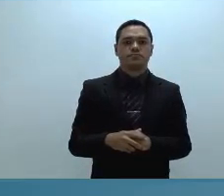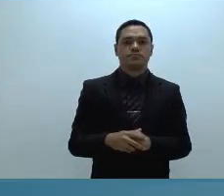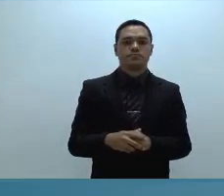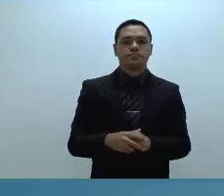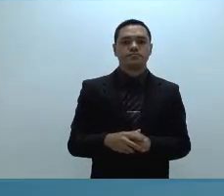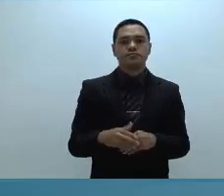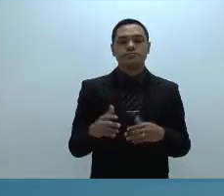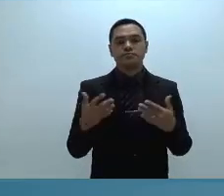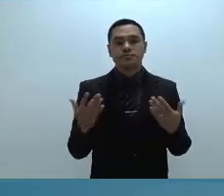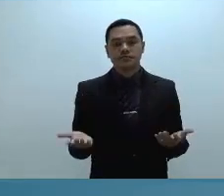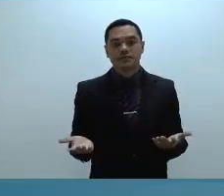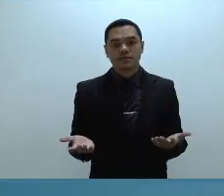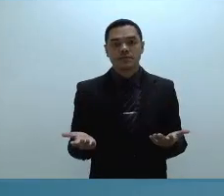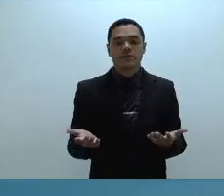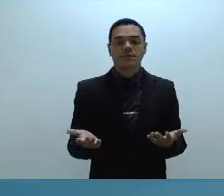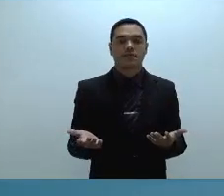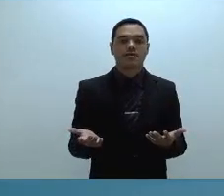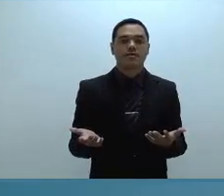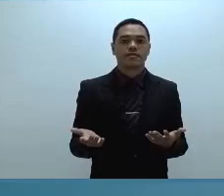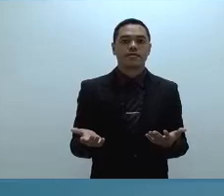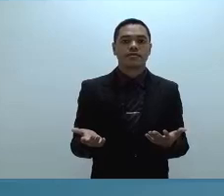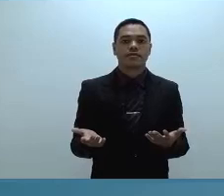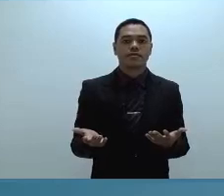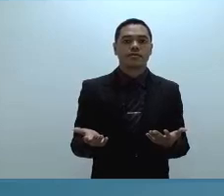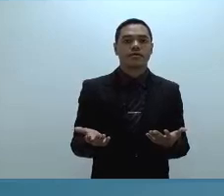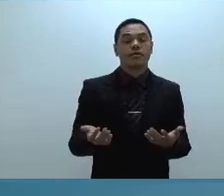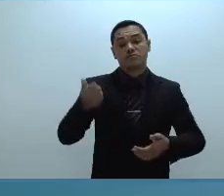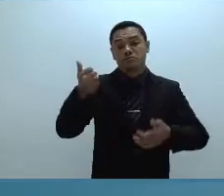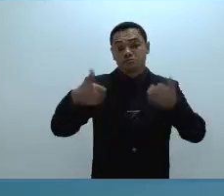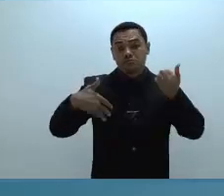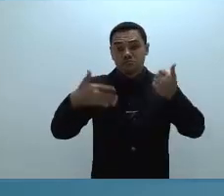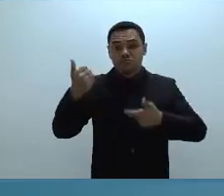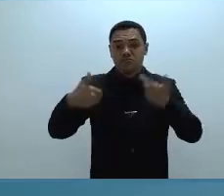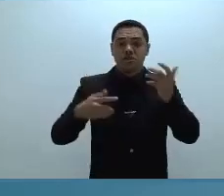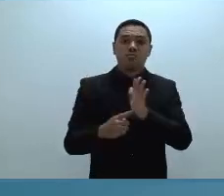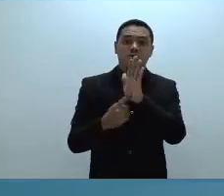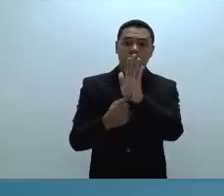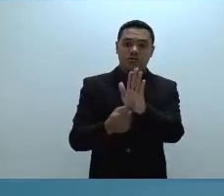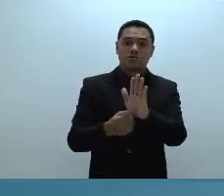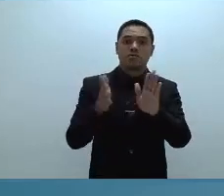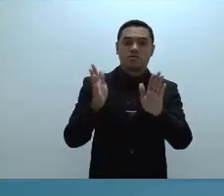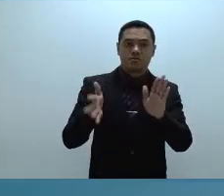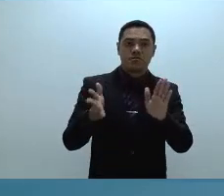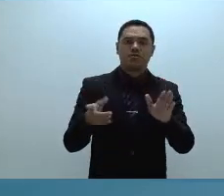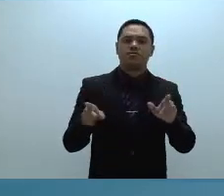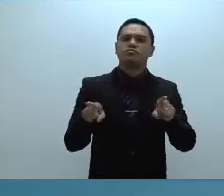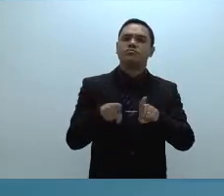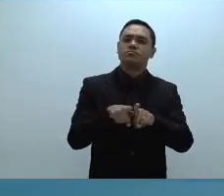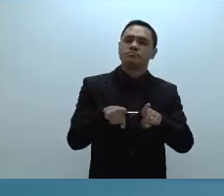além de todos esses fatos, existe um, ainda outro,